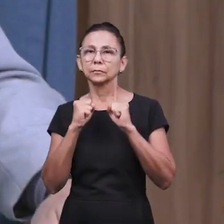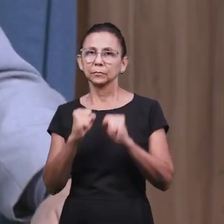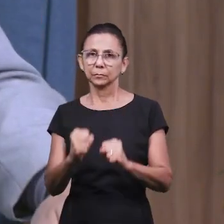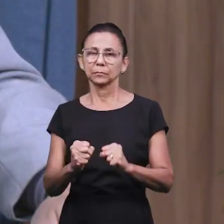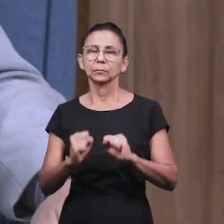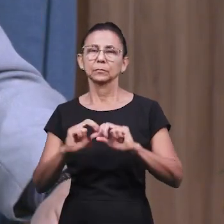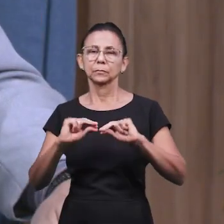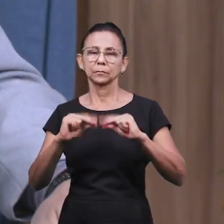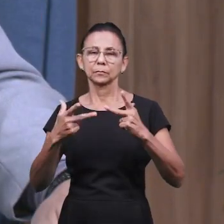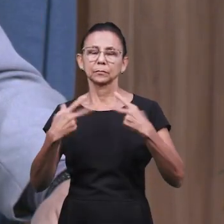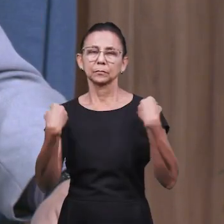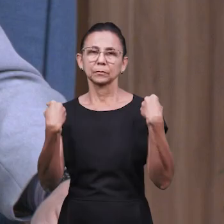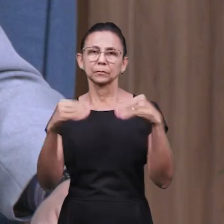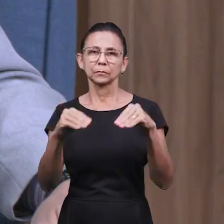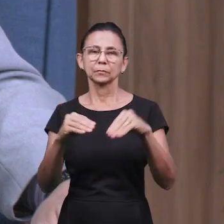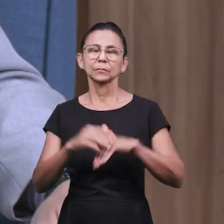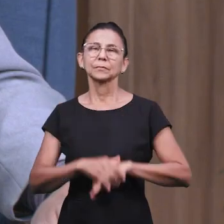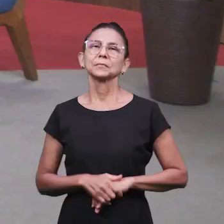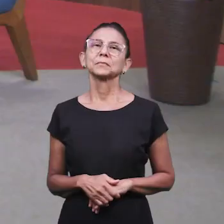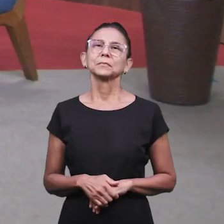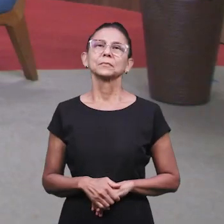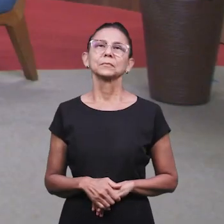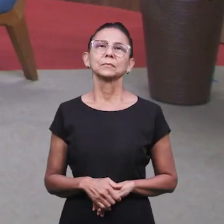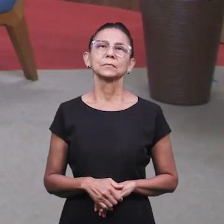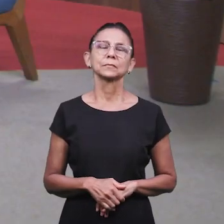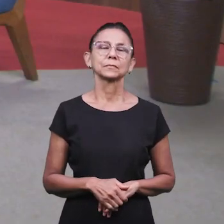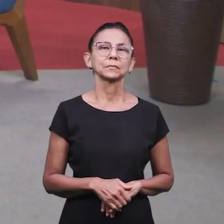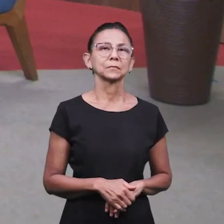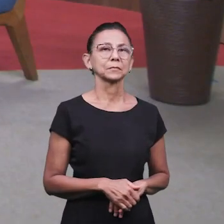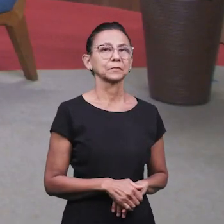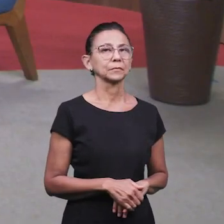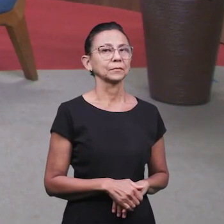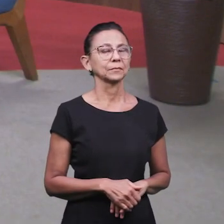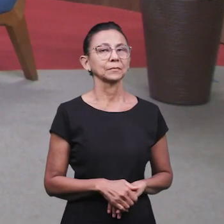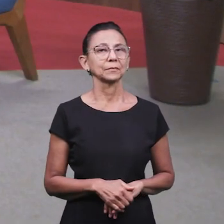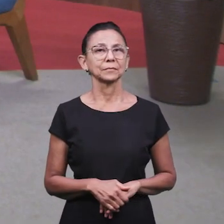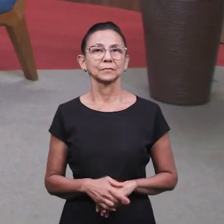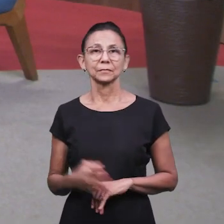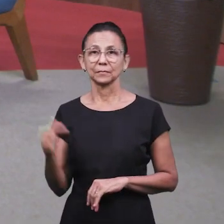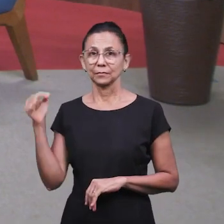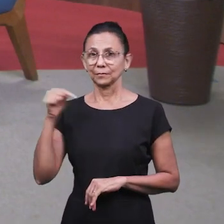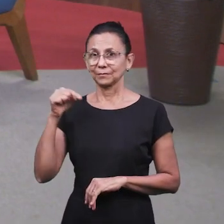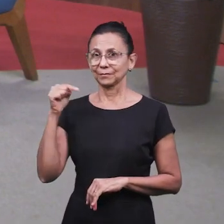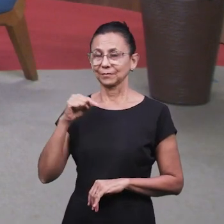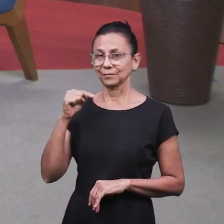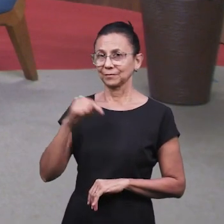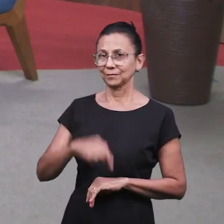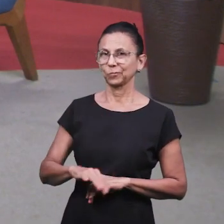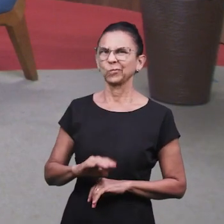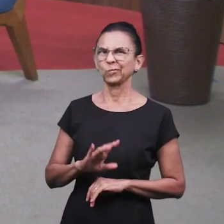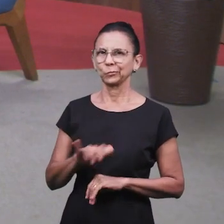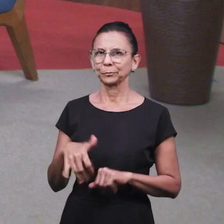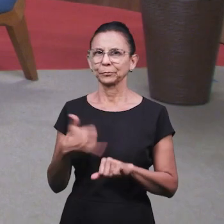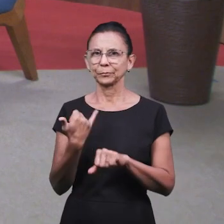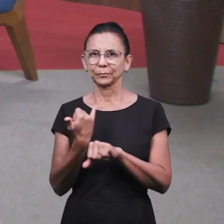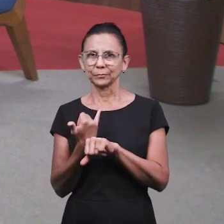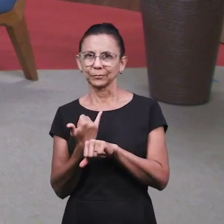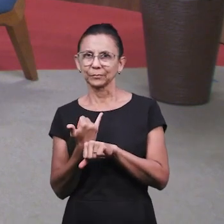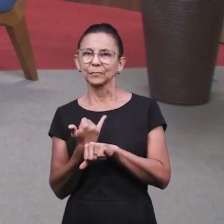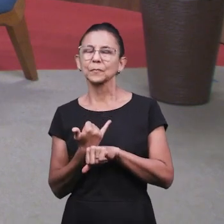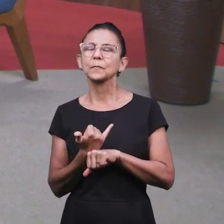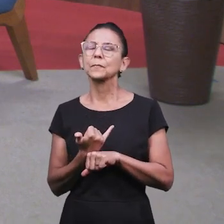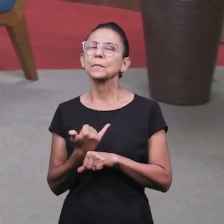compartilhar os nossos conteúdos com pessoas que você conhece. E aqui no canal da Igreja Cristã Maranata, aqui no nosso canal, a cada dia mais estamos